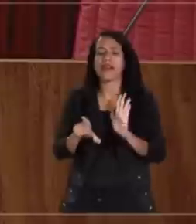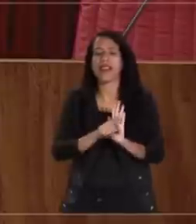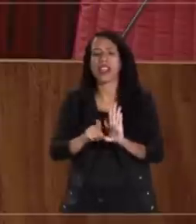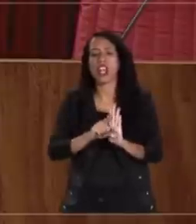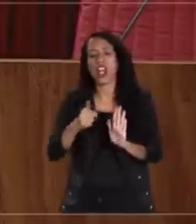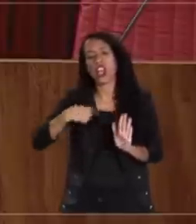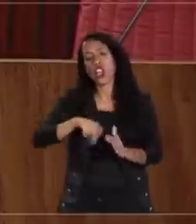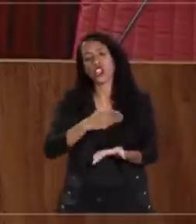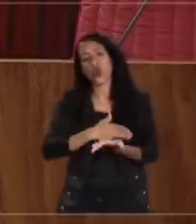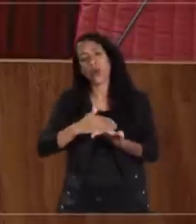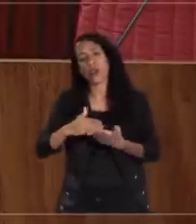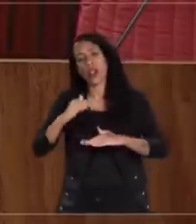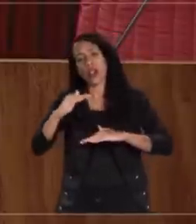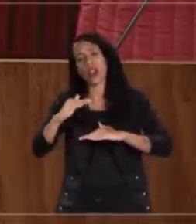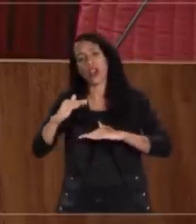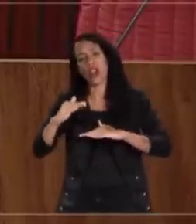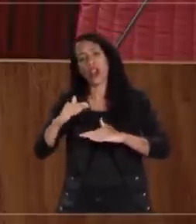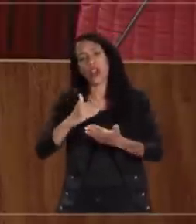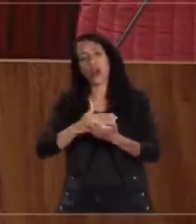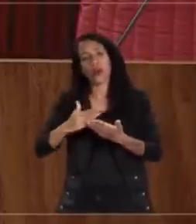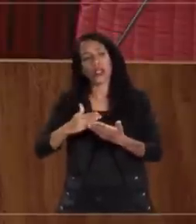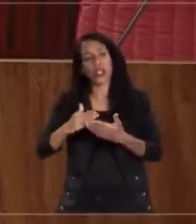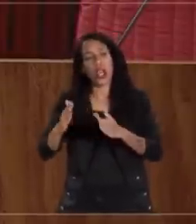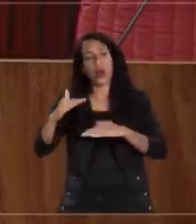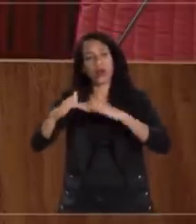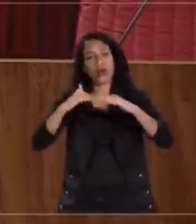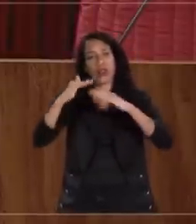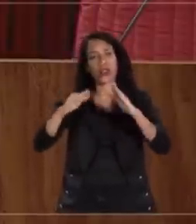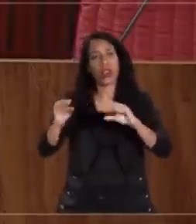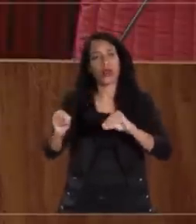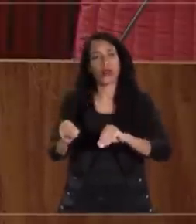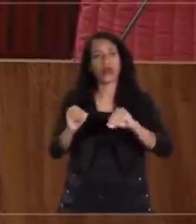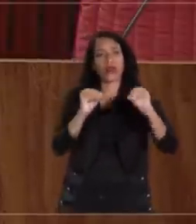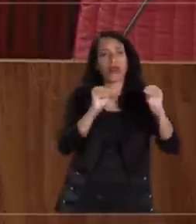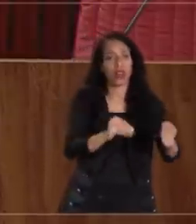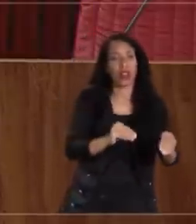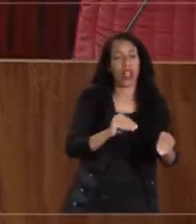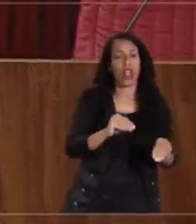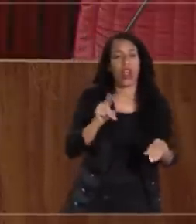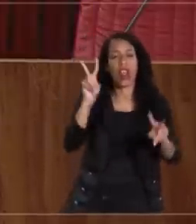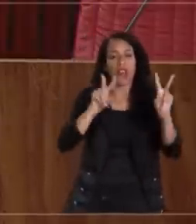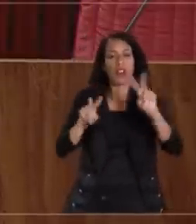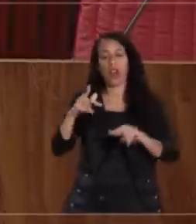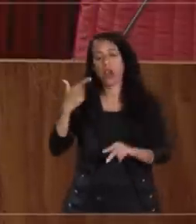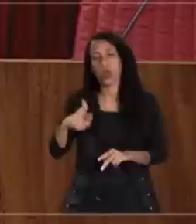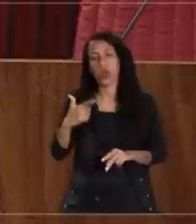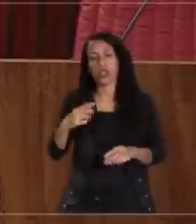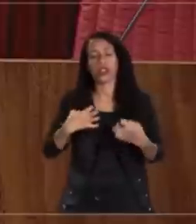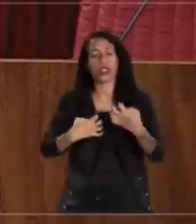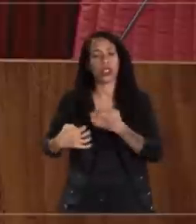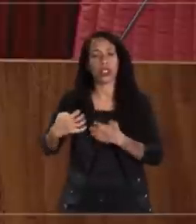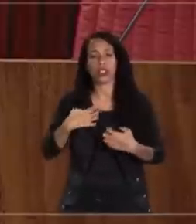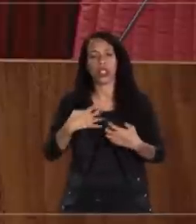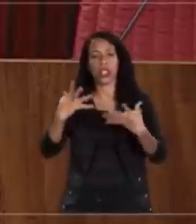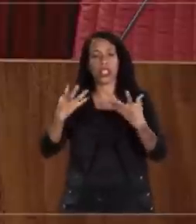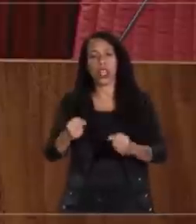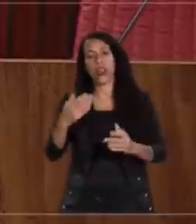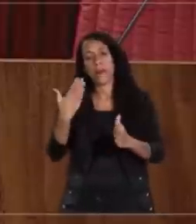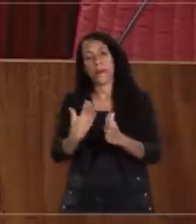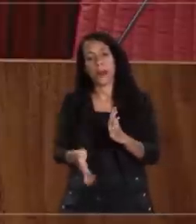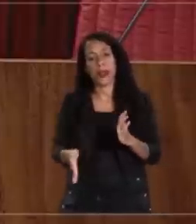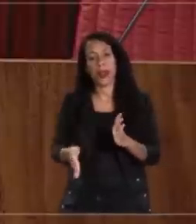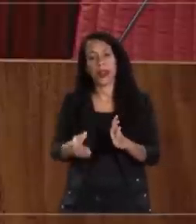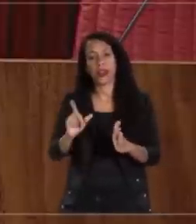nós iniciaremos o processo de transição. Na visão que tenho, não há nada mais explícito no sentido de admissão da derrota